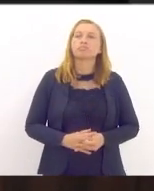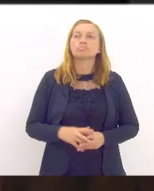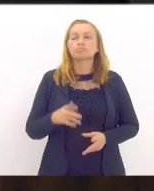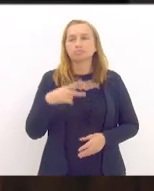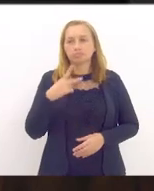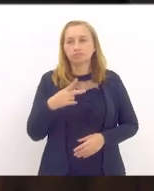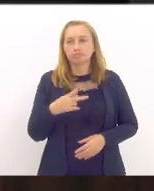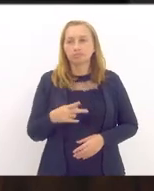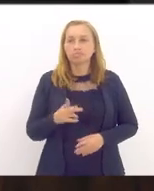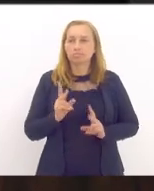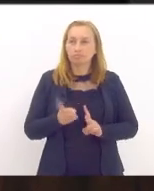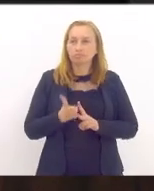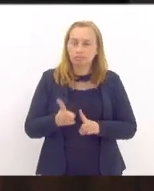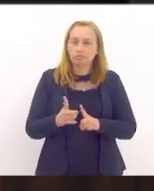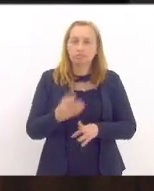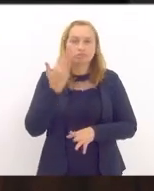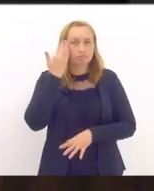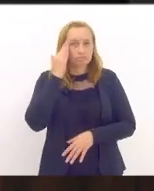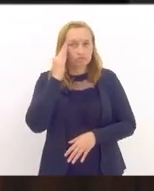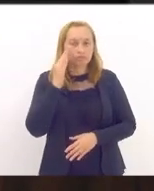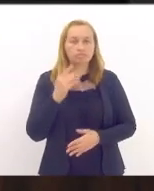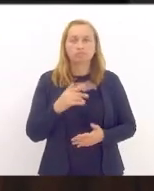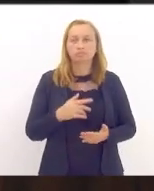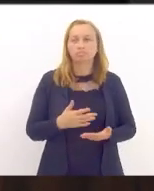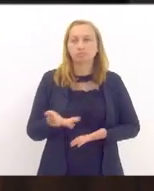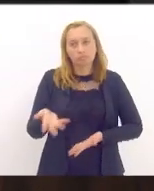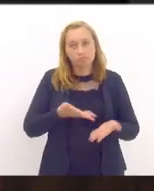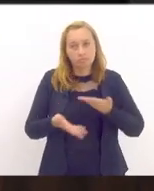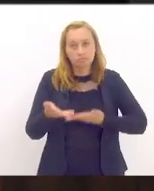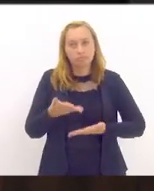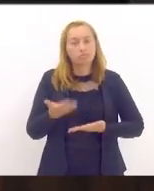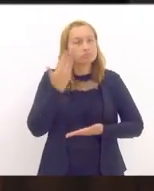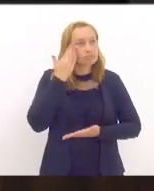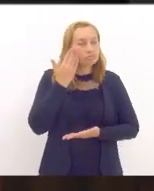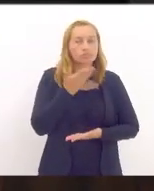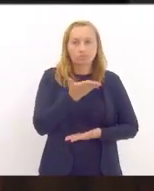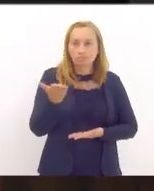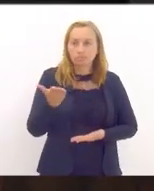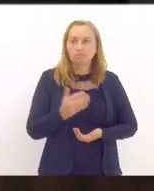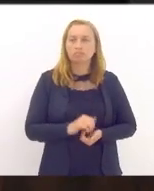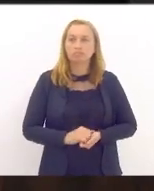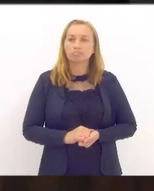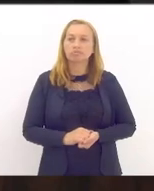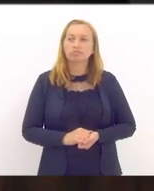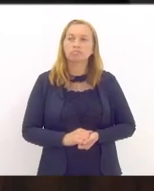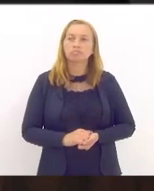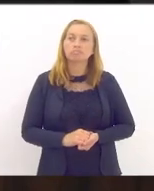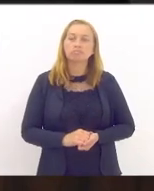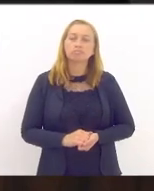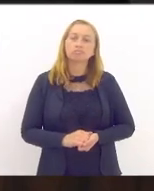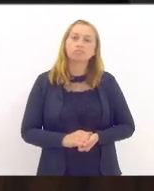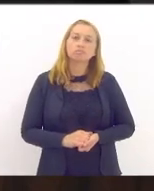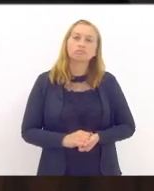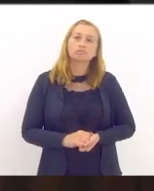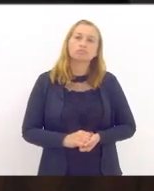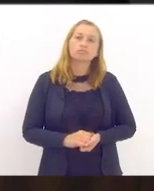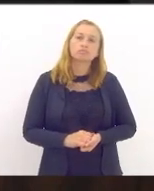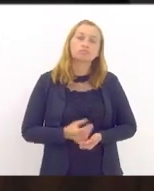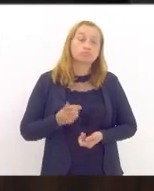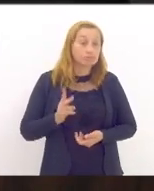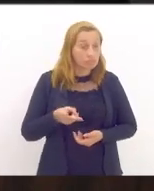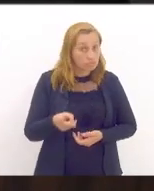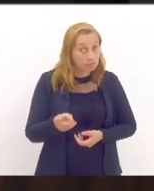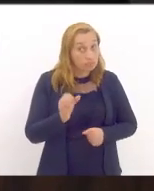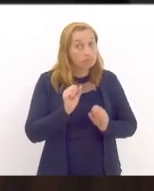aqui sempre prevalece o entendimento e o entendimento foi esse de disponibilizar sempre